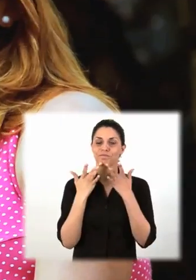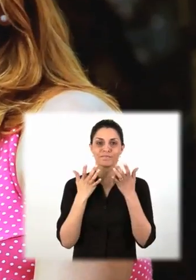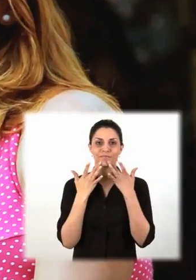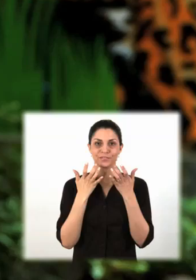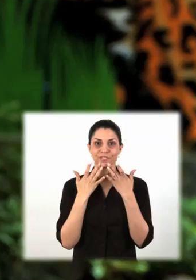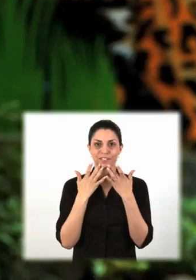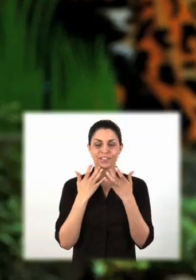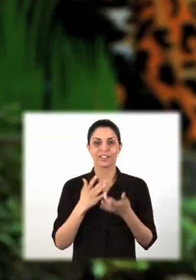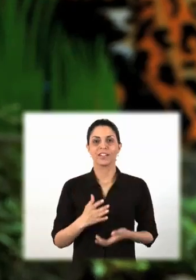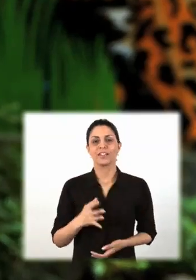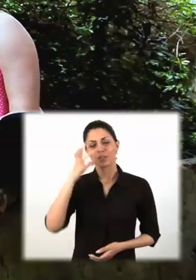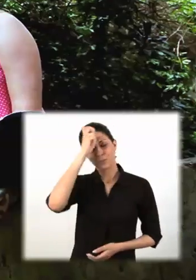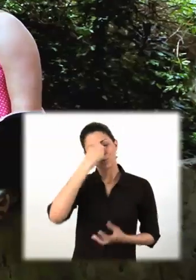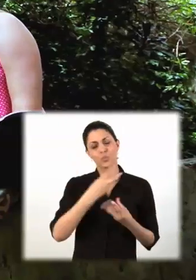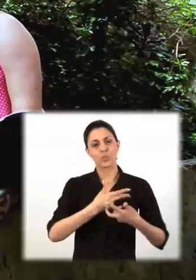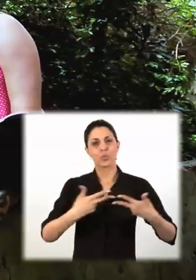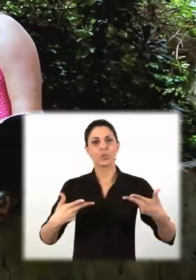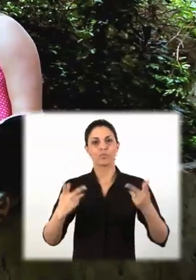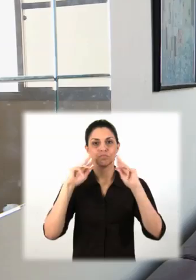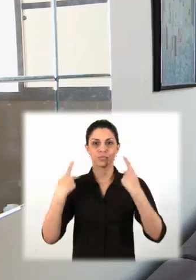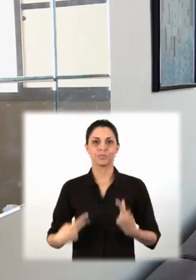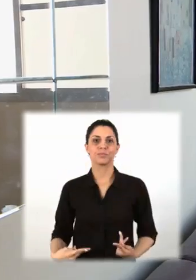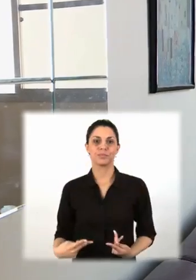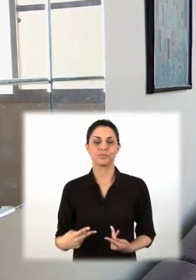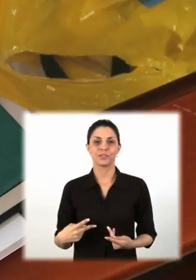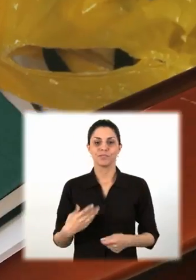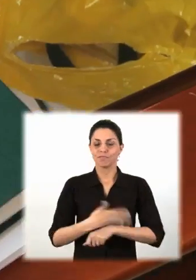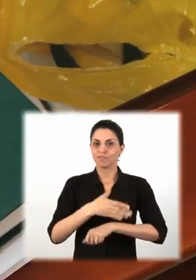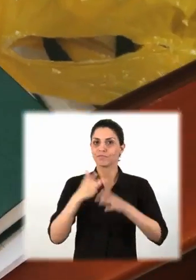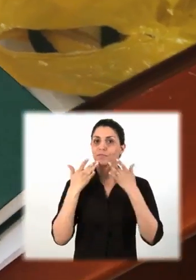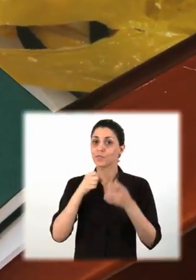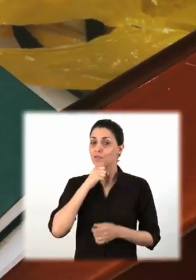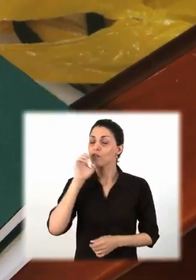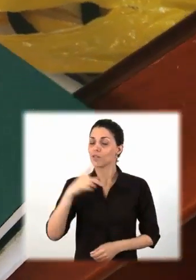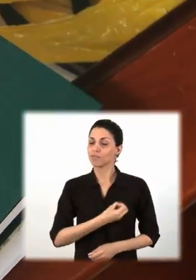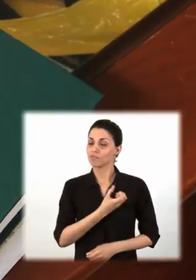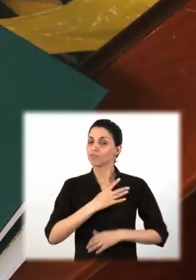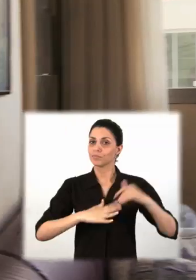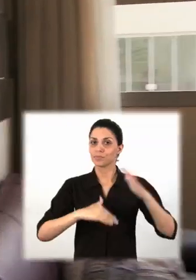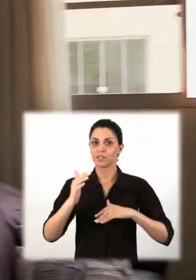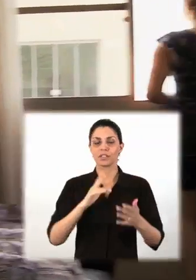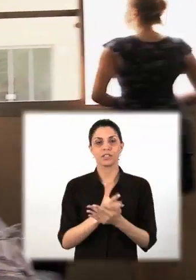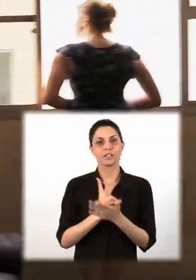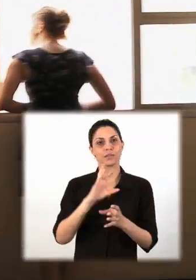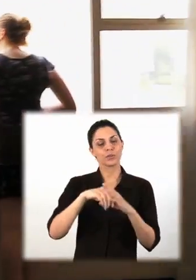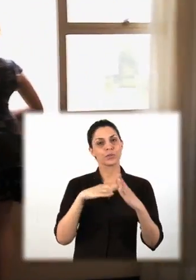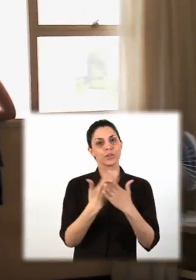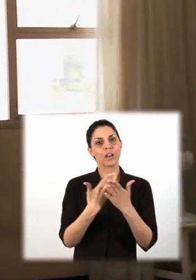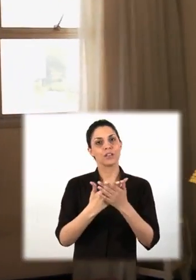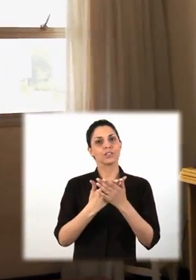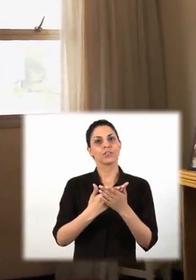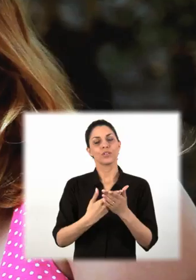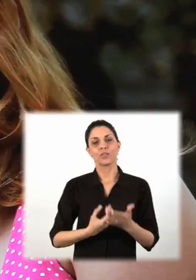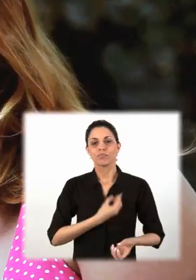pelo teatro. A gente aprende muito como ser humano fazendo teatro. A minha avó, ela é poeta, então no colégio eu sempre declamava.